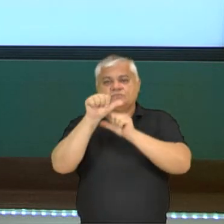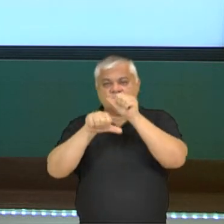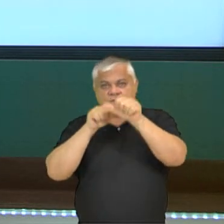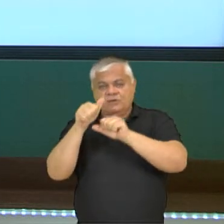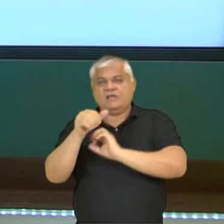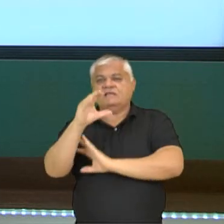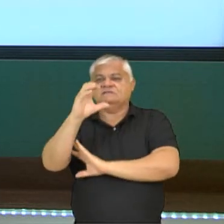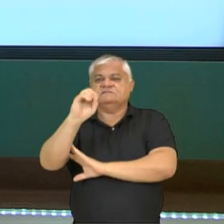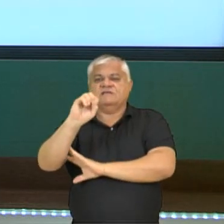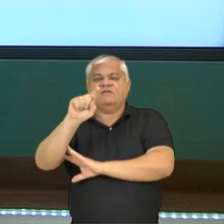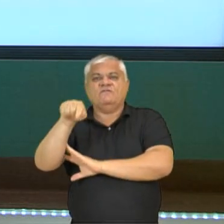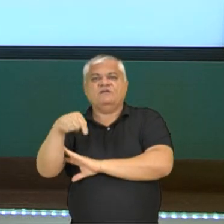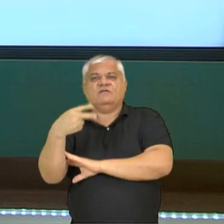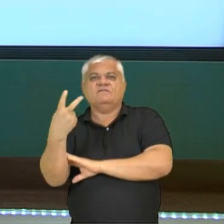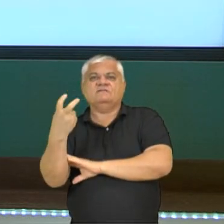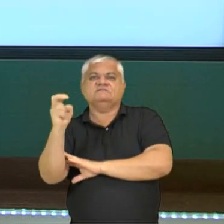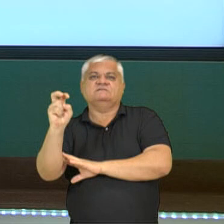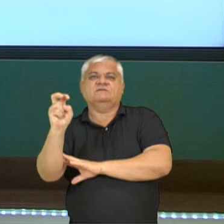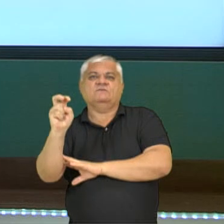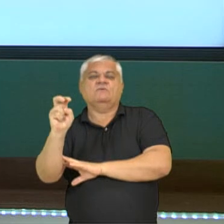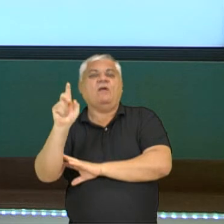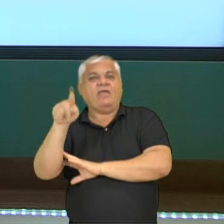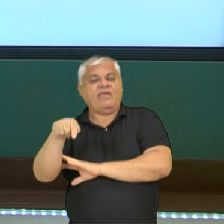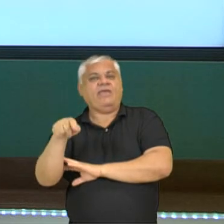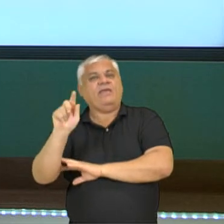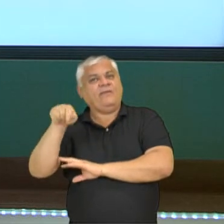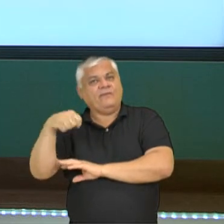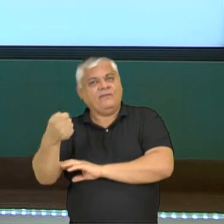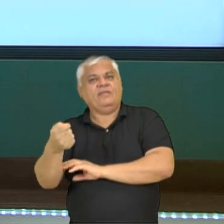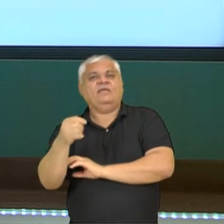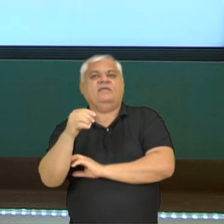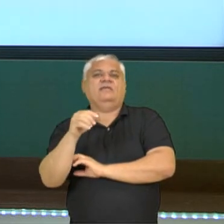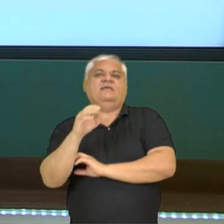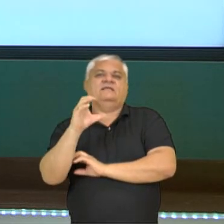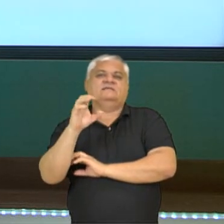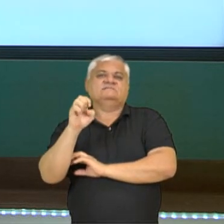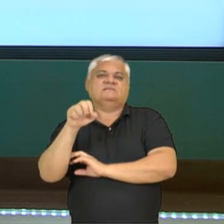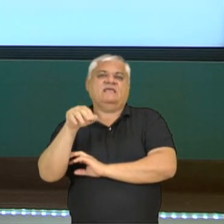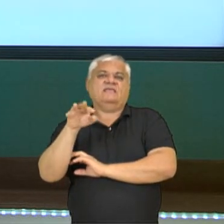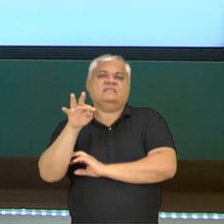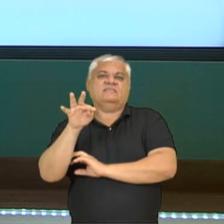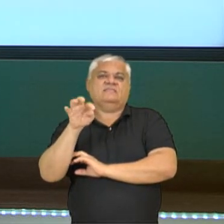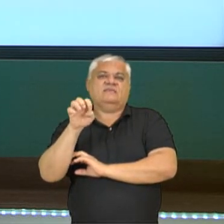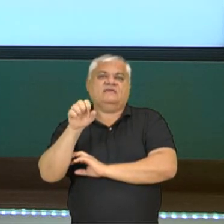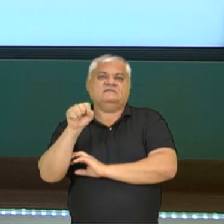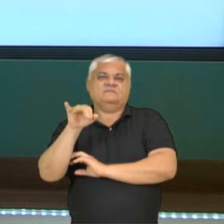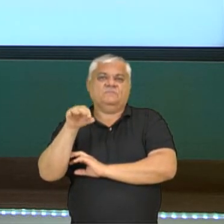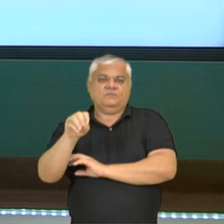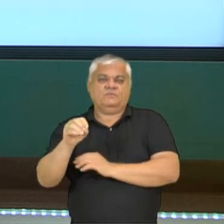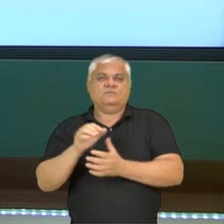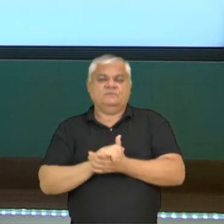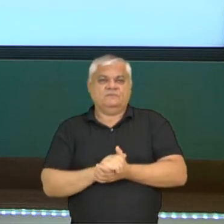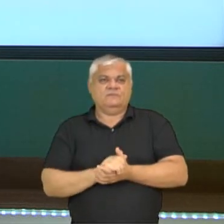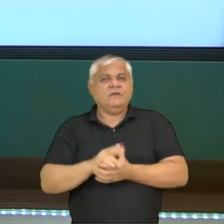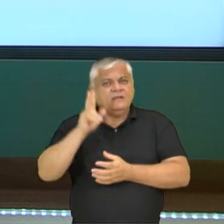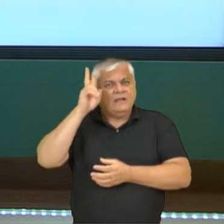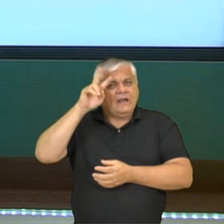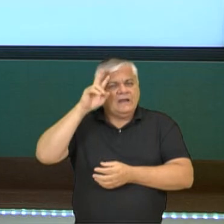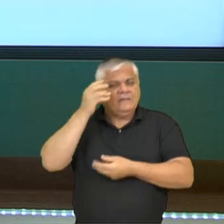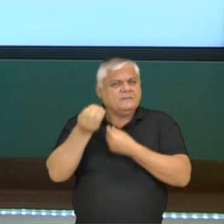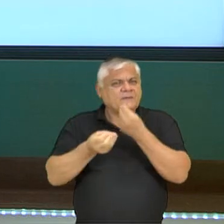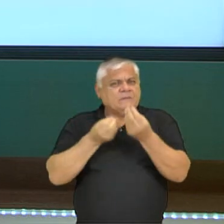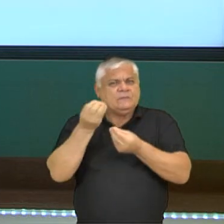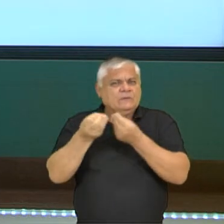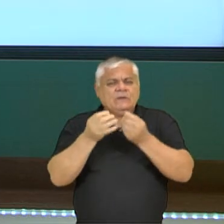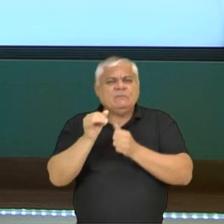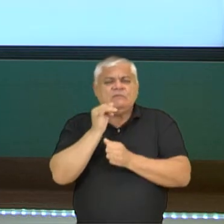esse 0,25 como sendo 25 centésimos, ok? E vocês se lembram como é que